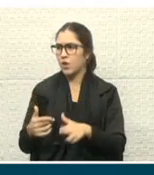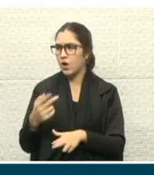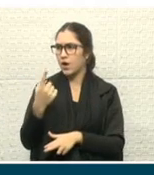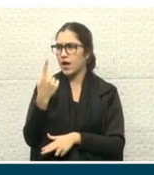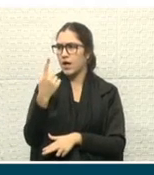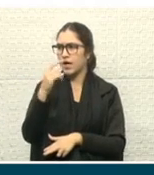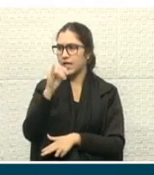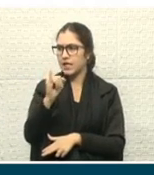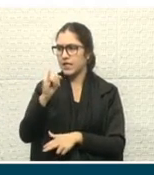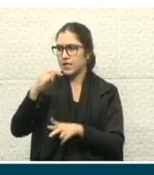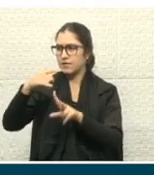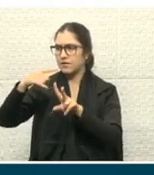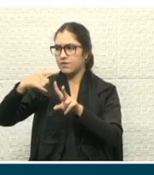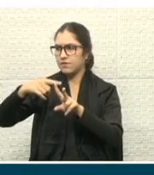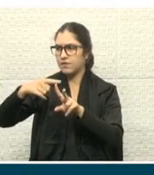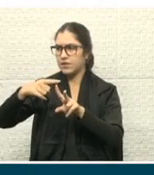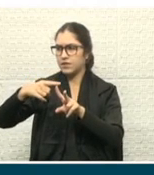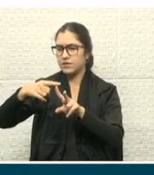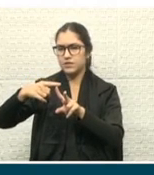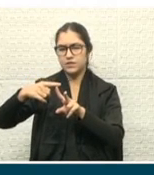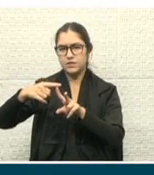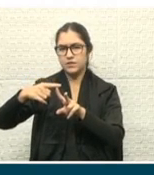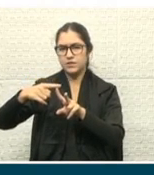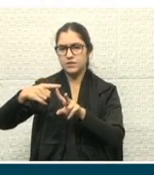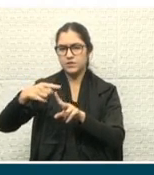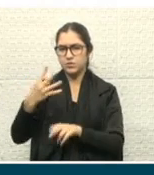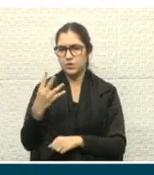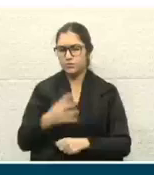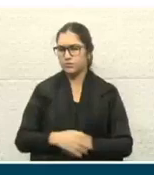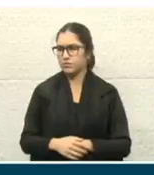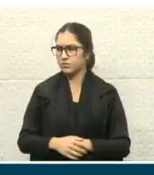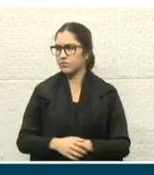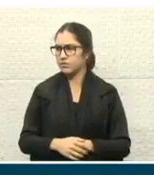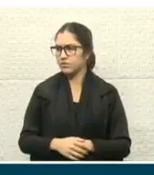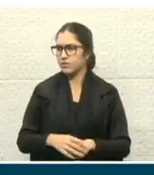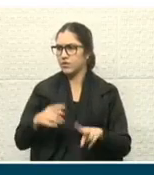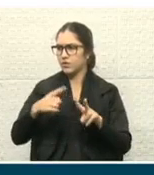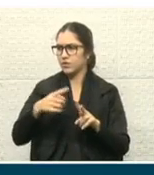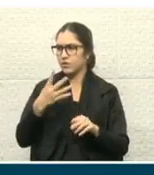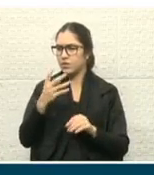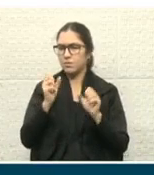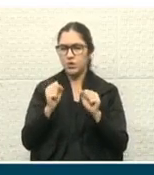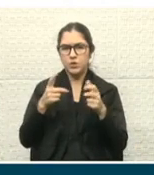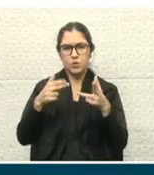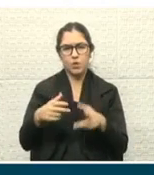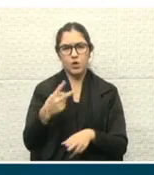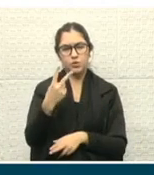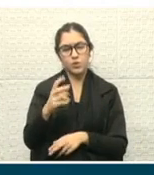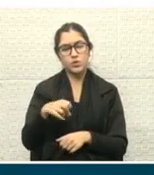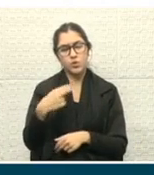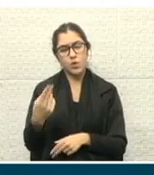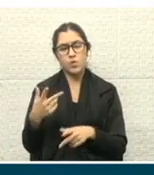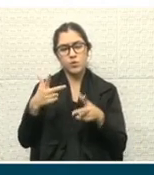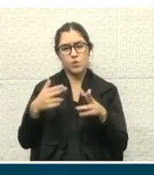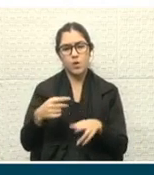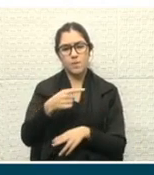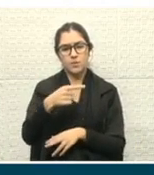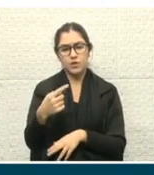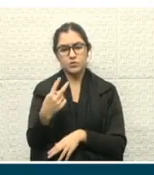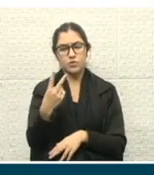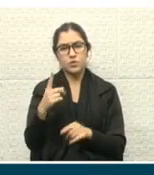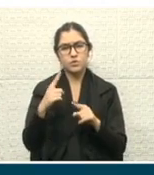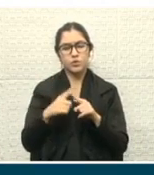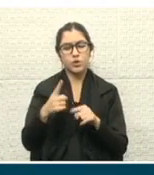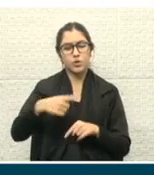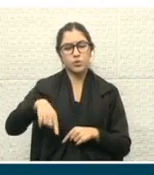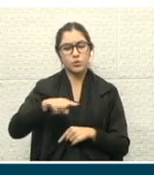i vezes raiz de 4. Raiz de 4 pode ser igual a 2 ou igual a menos 2, porque nós